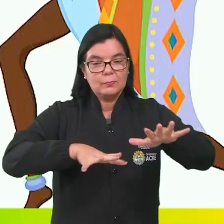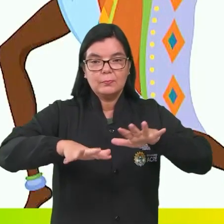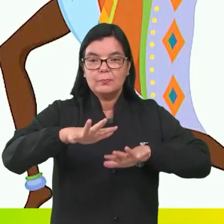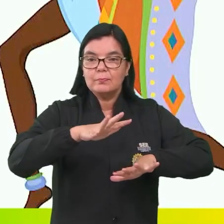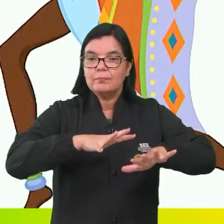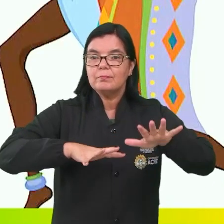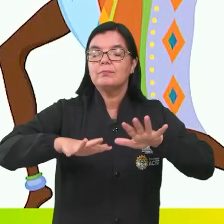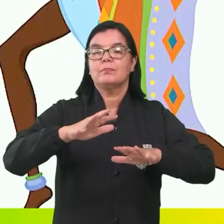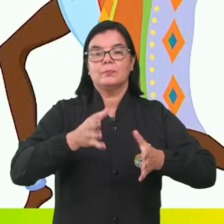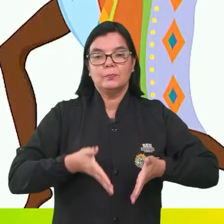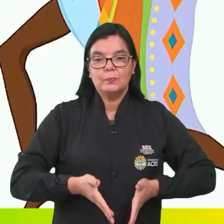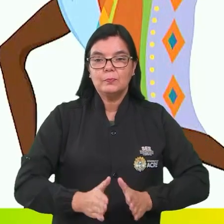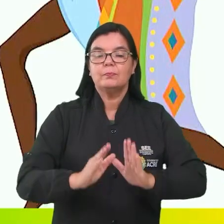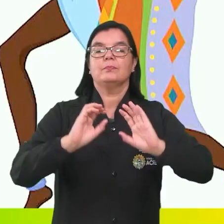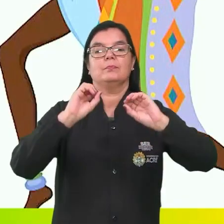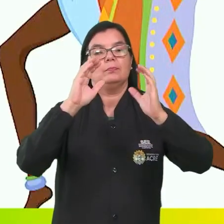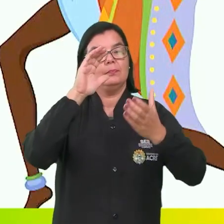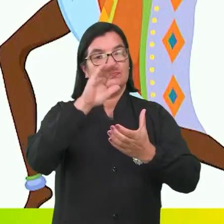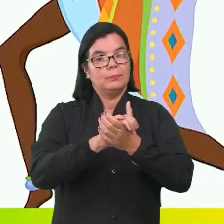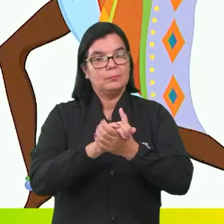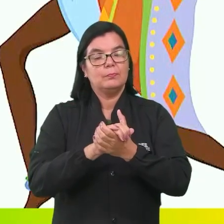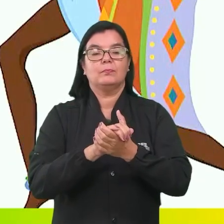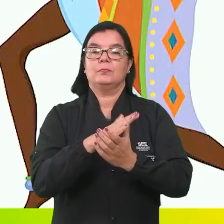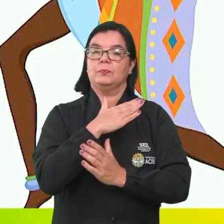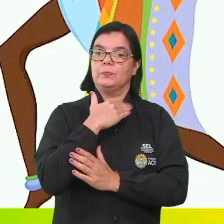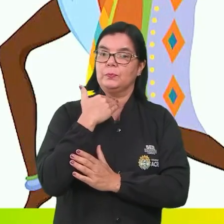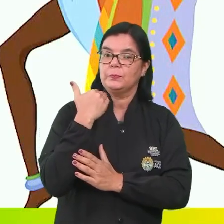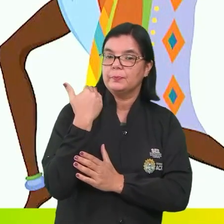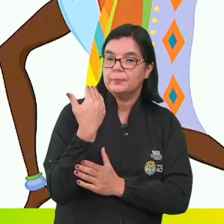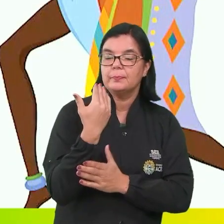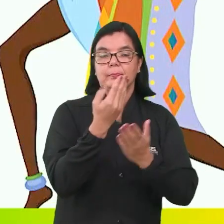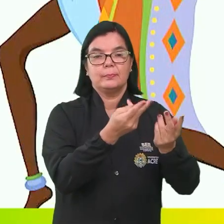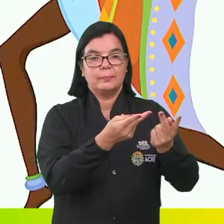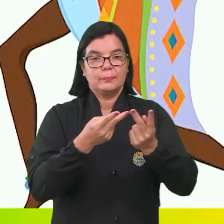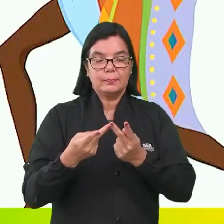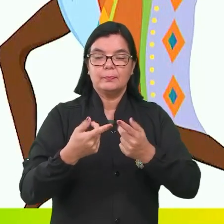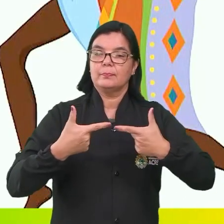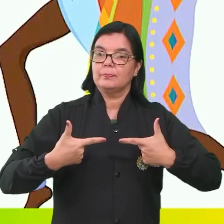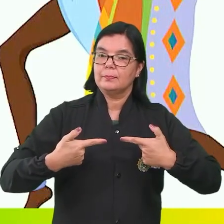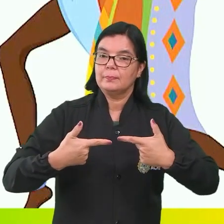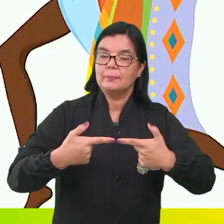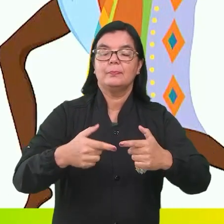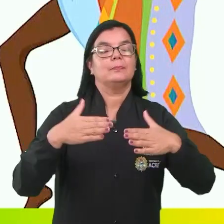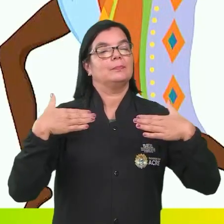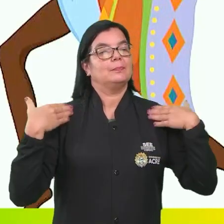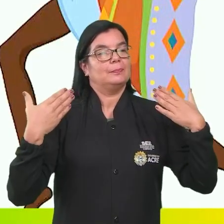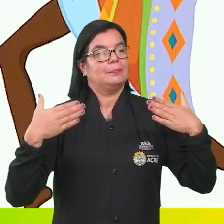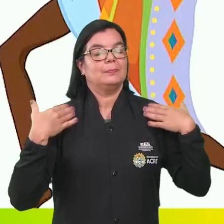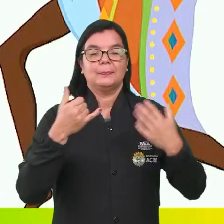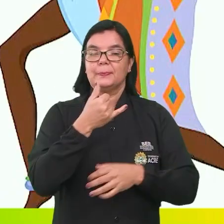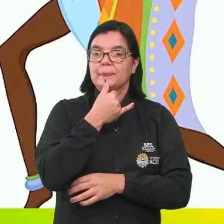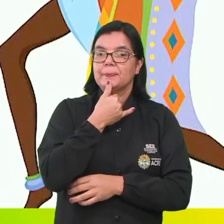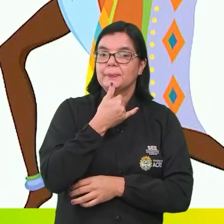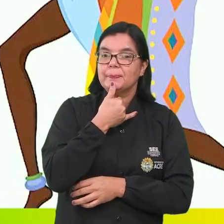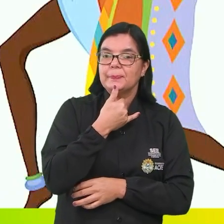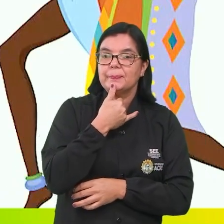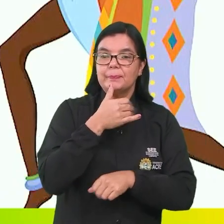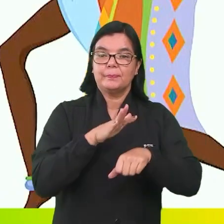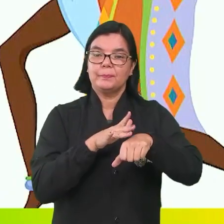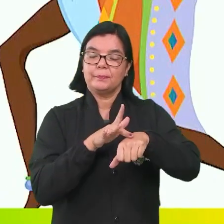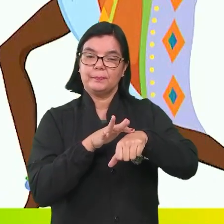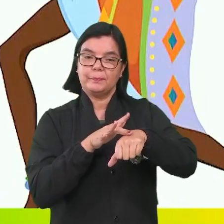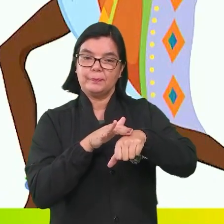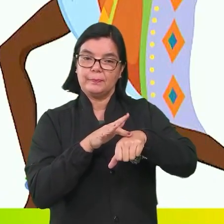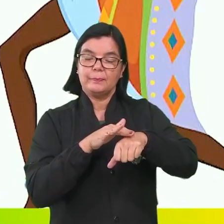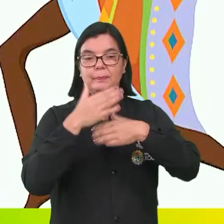passagem, como nascimento, casamento, morte, colheita, a guerra também, alegria, tristeza, doenças